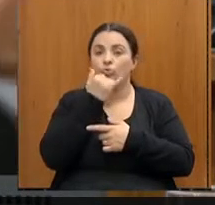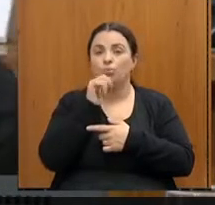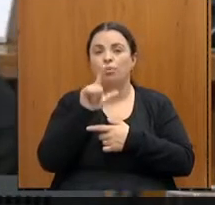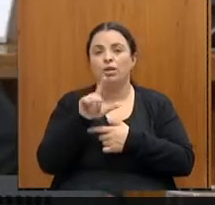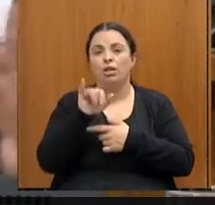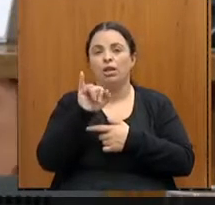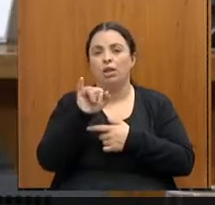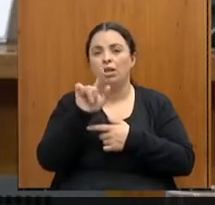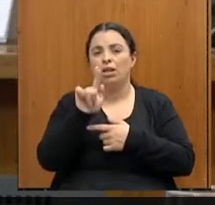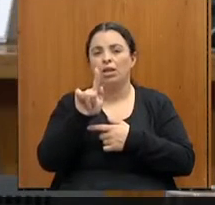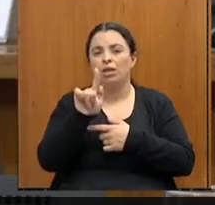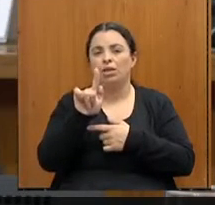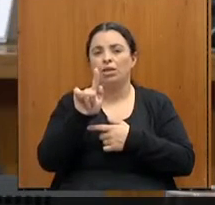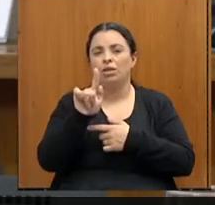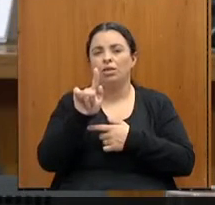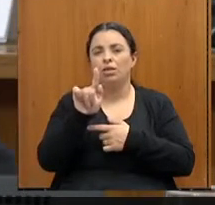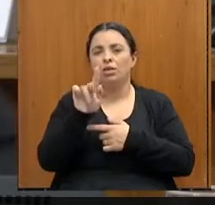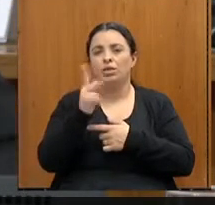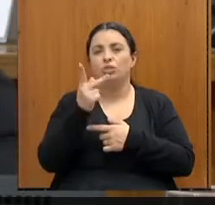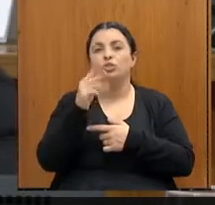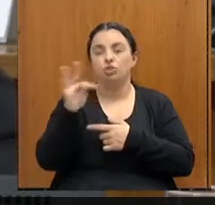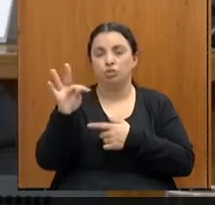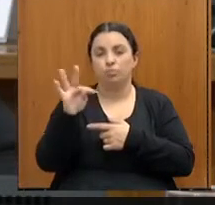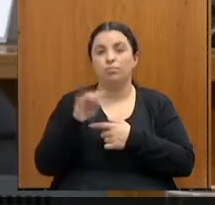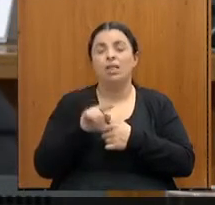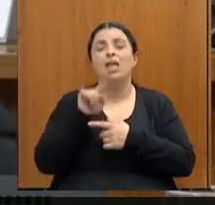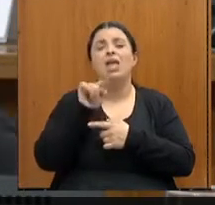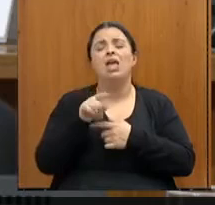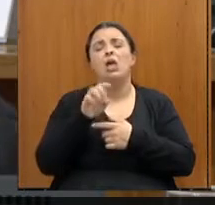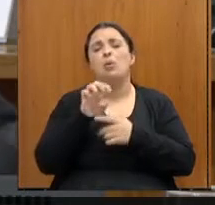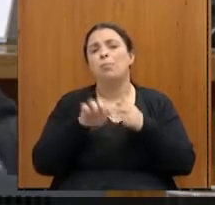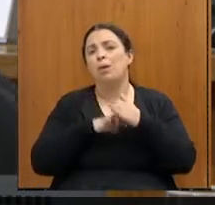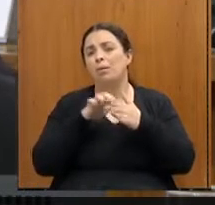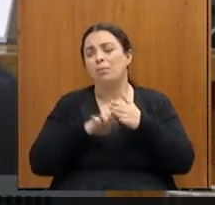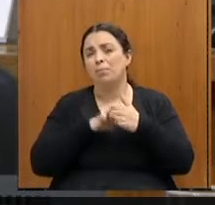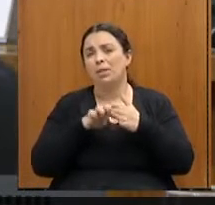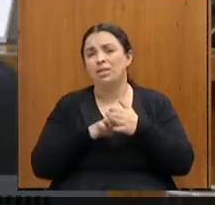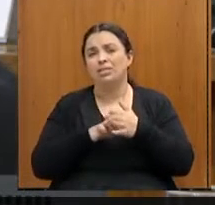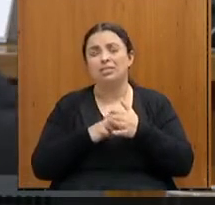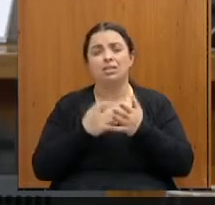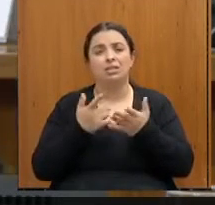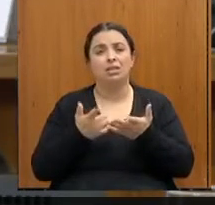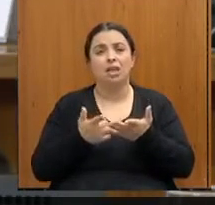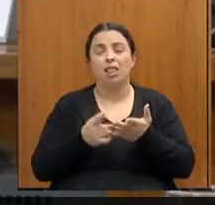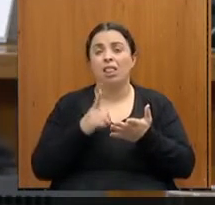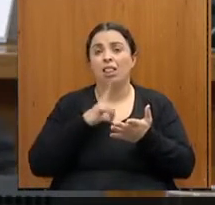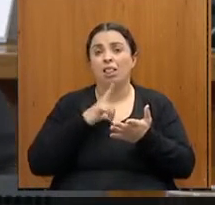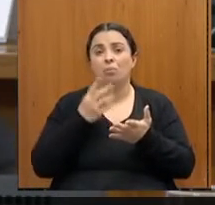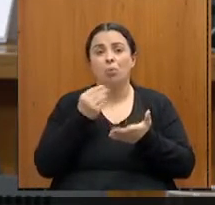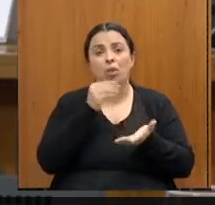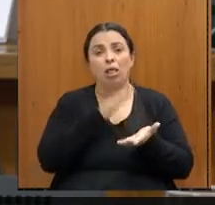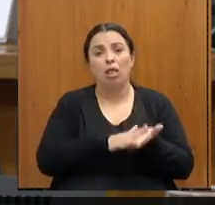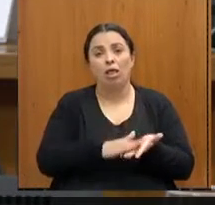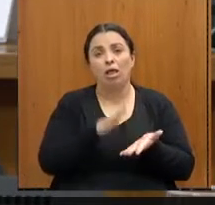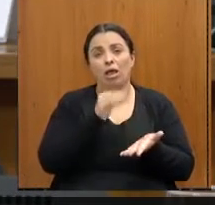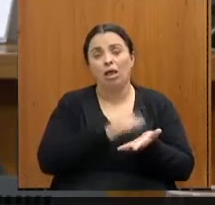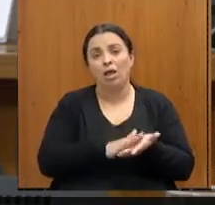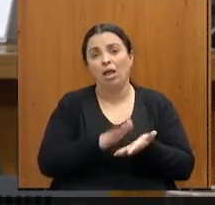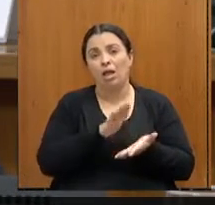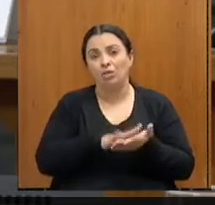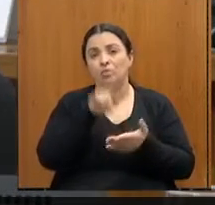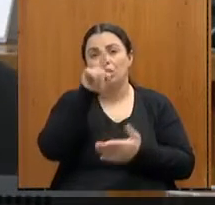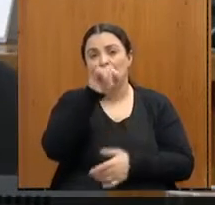do Rio de Janeiro e nós consideramos que mais importante para Cemig do que ter uma empresa